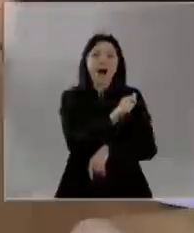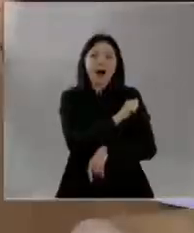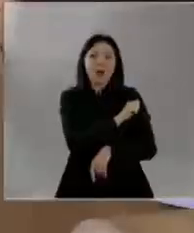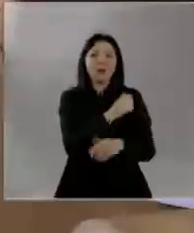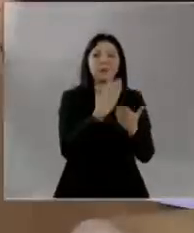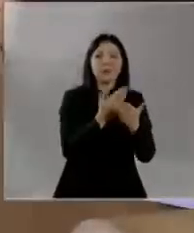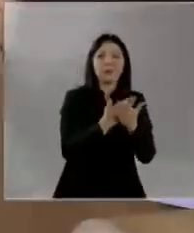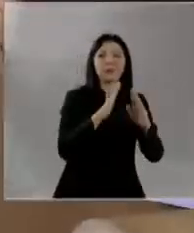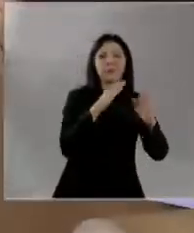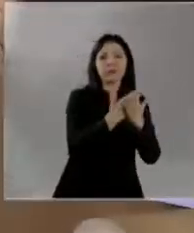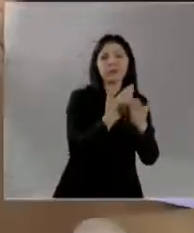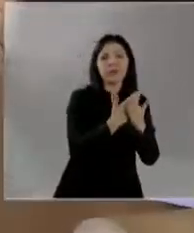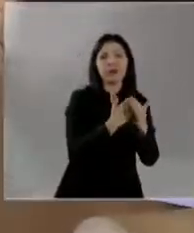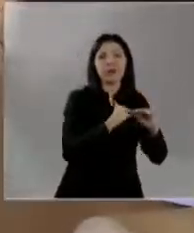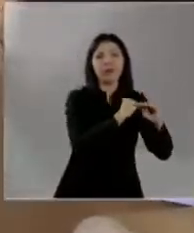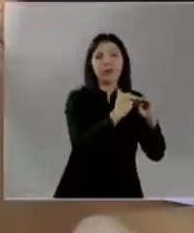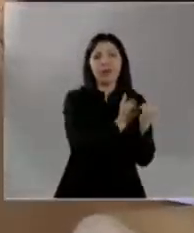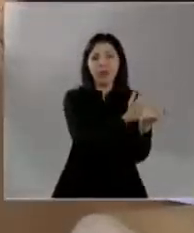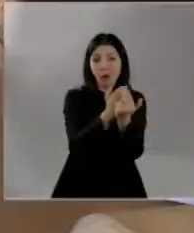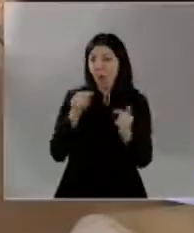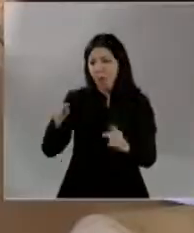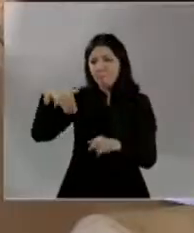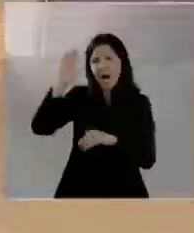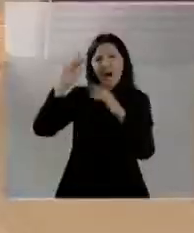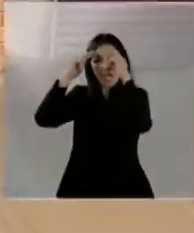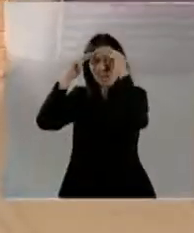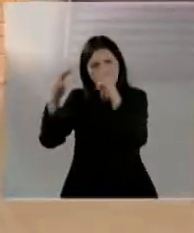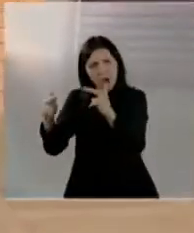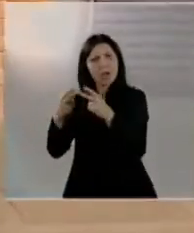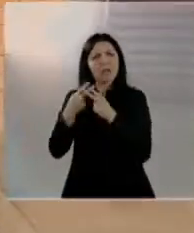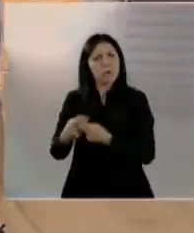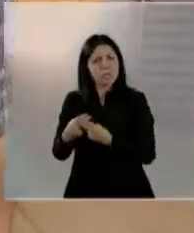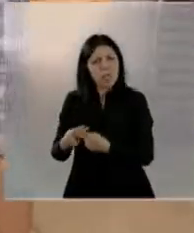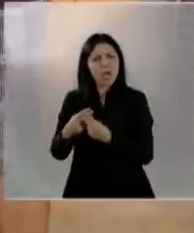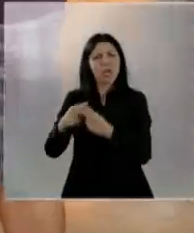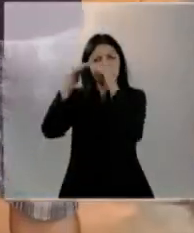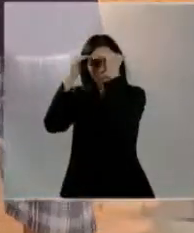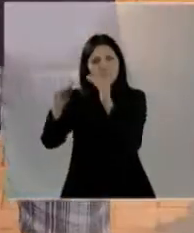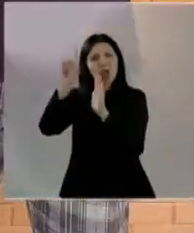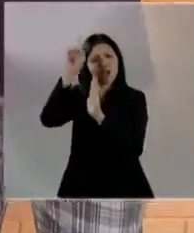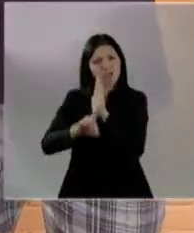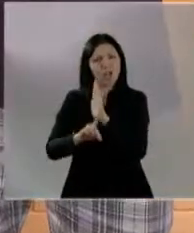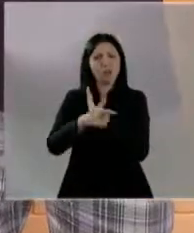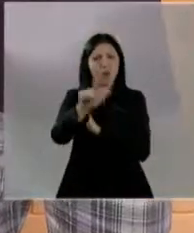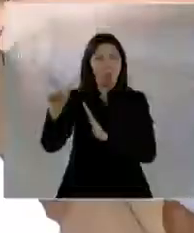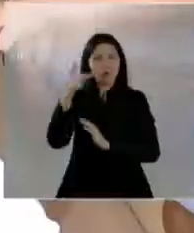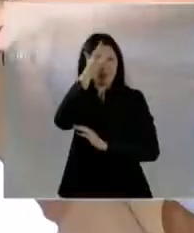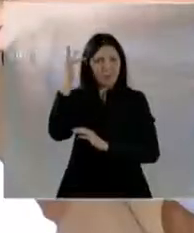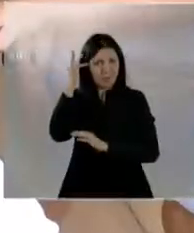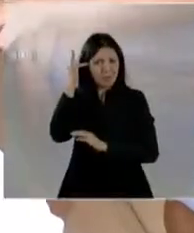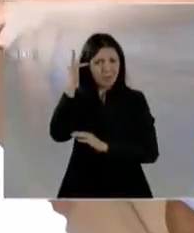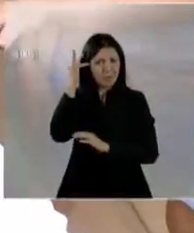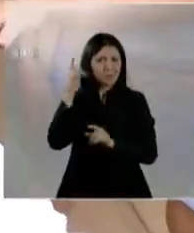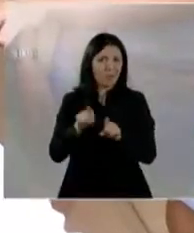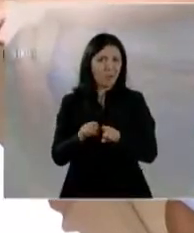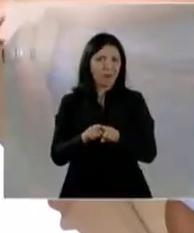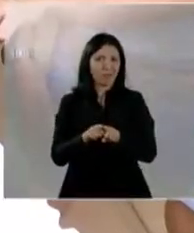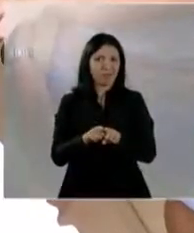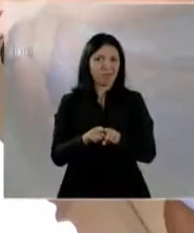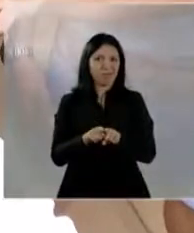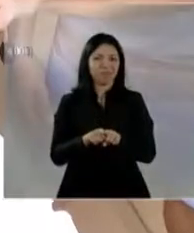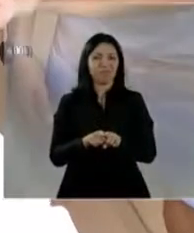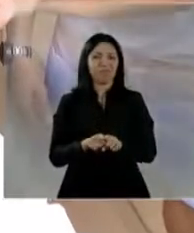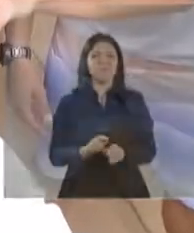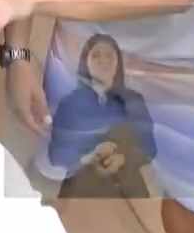mais respeitosos, muito mais tolerantes, que respeitam o direito dos outros, do que aquelas escolas muito